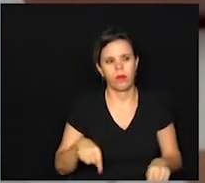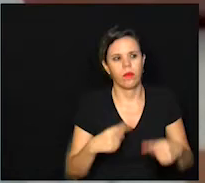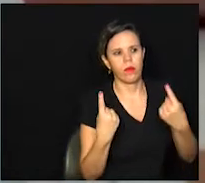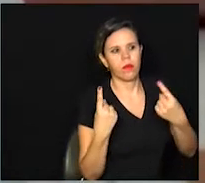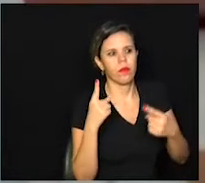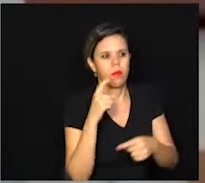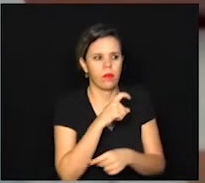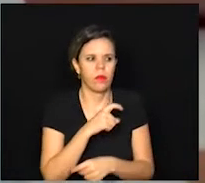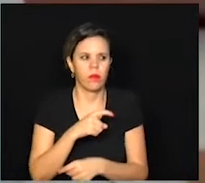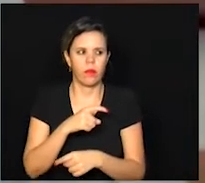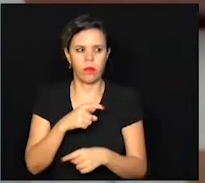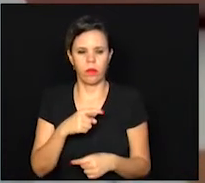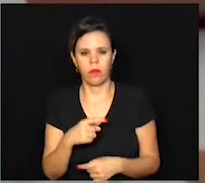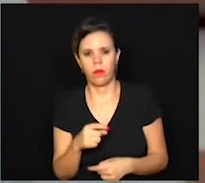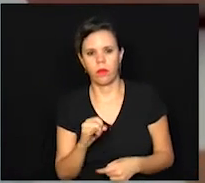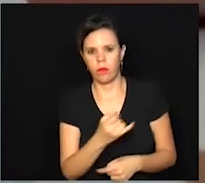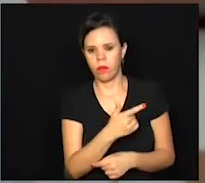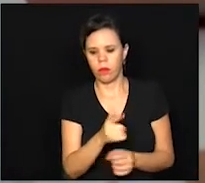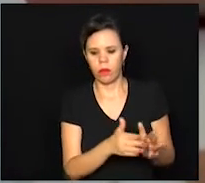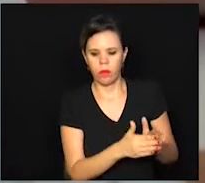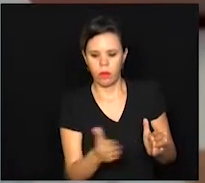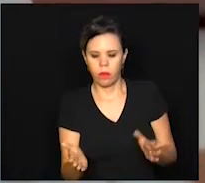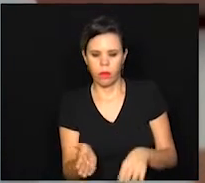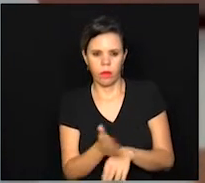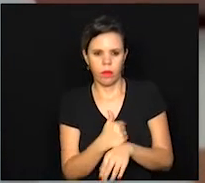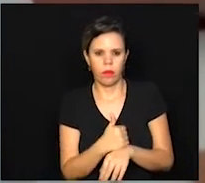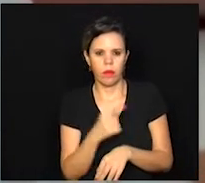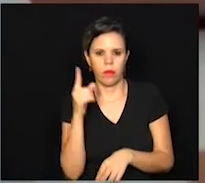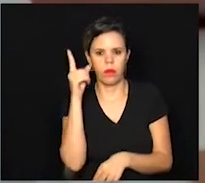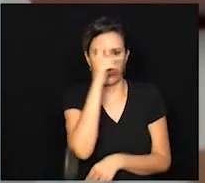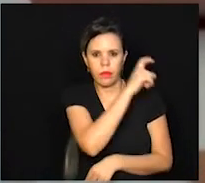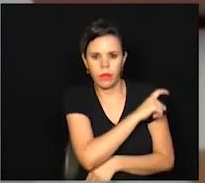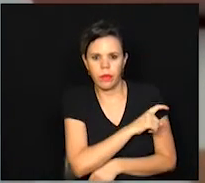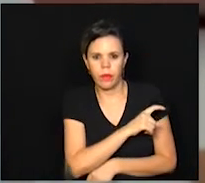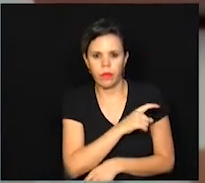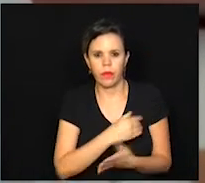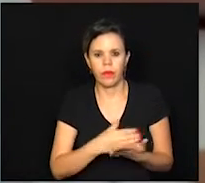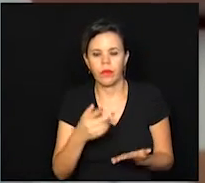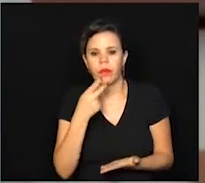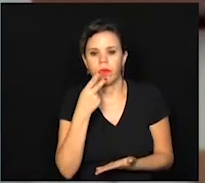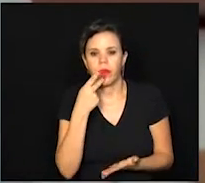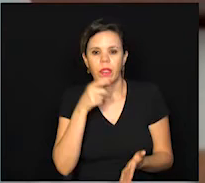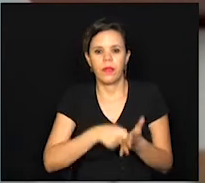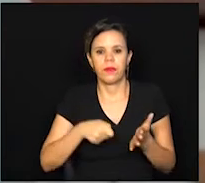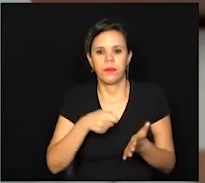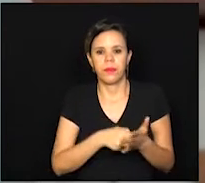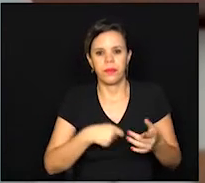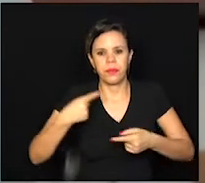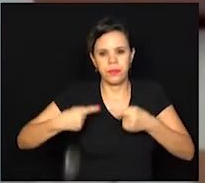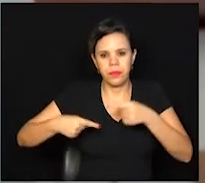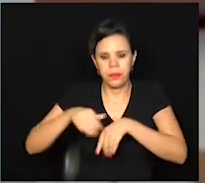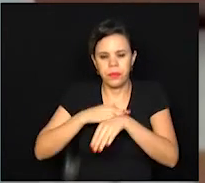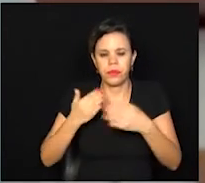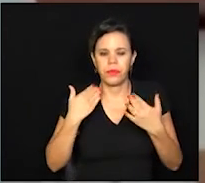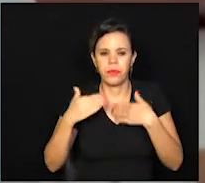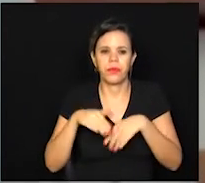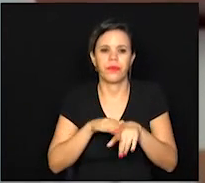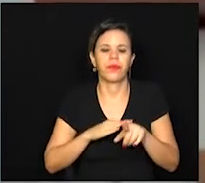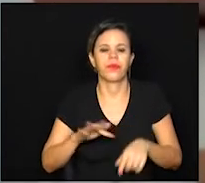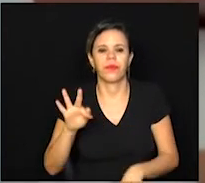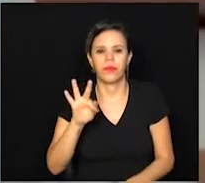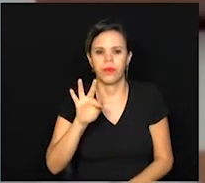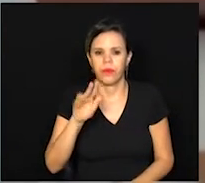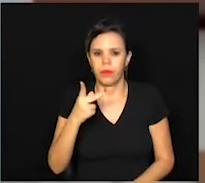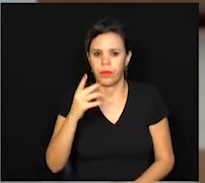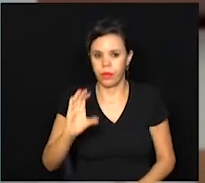né? Se num período anterior, até difícil, né? Eu comecei a minha militância política ali no governo Fernando Henrique